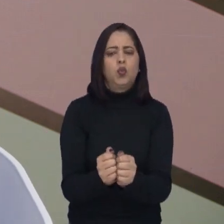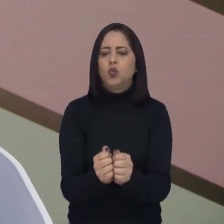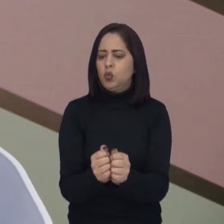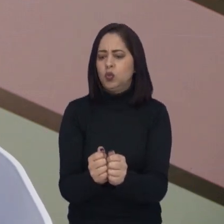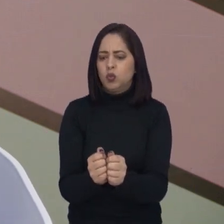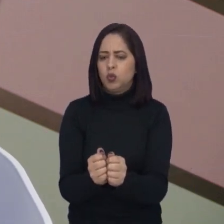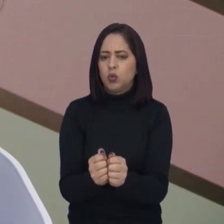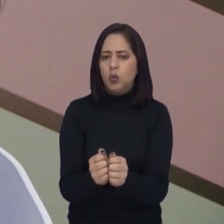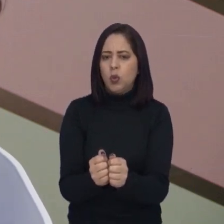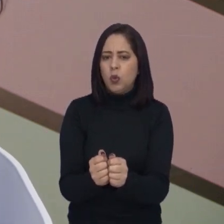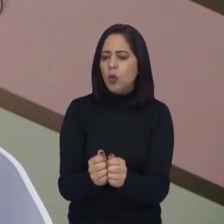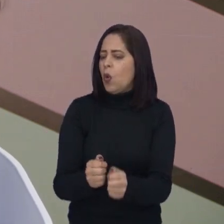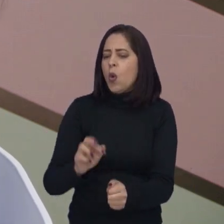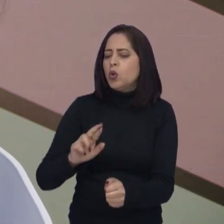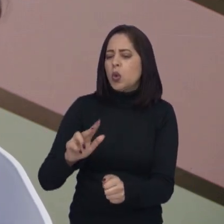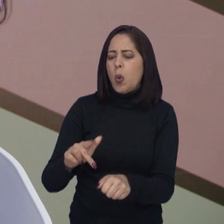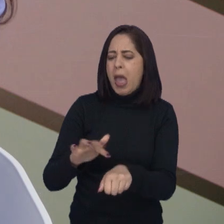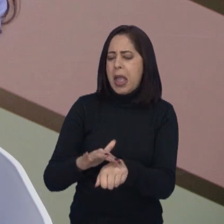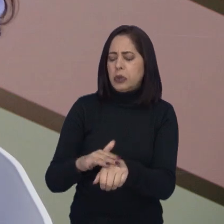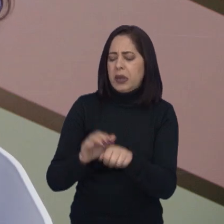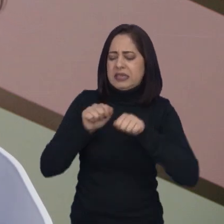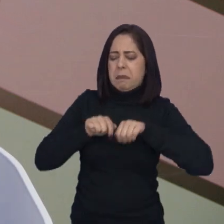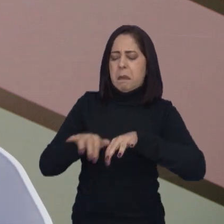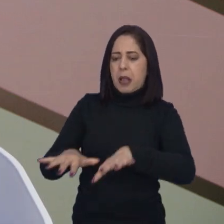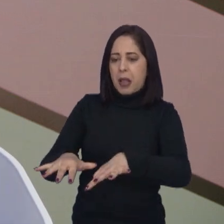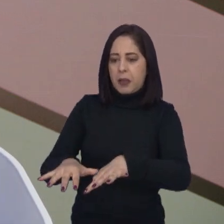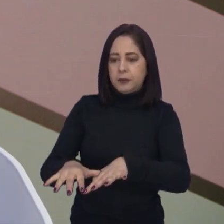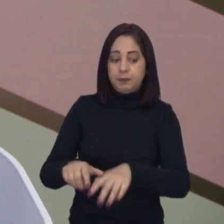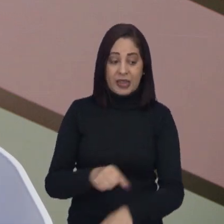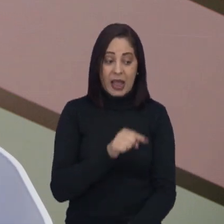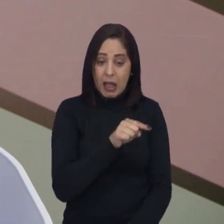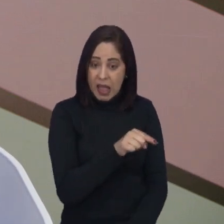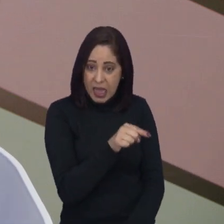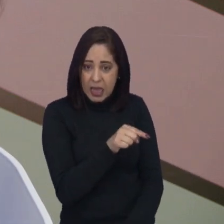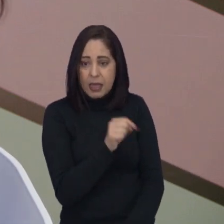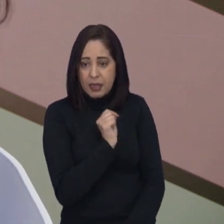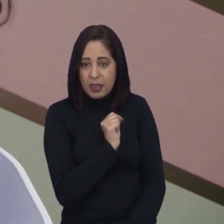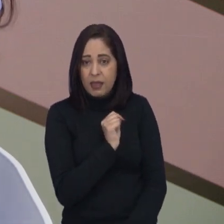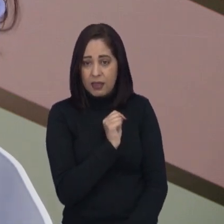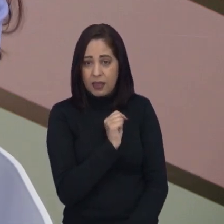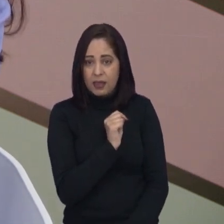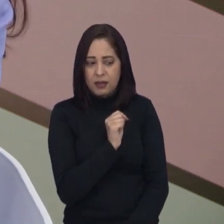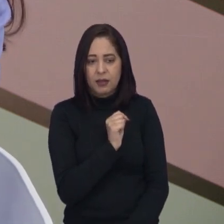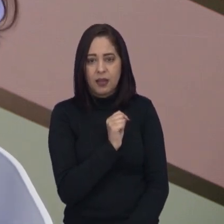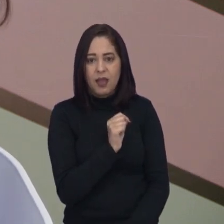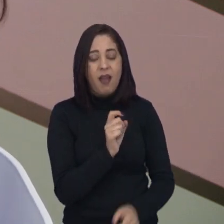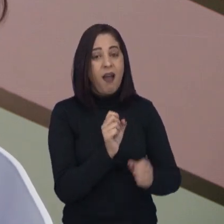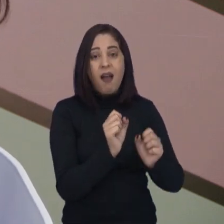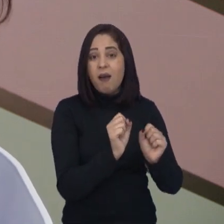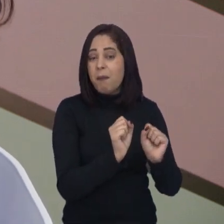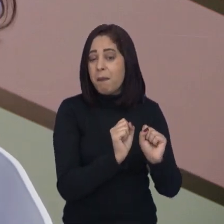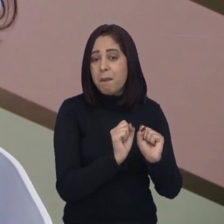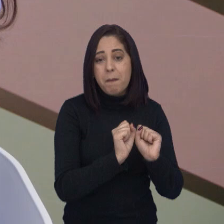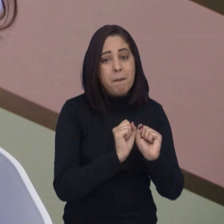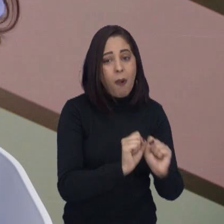uma doença. Esse amiguinho que tem uma doença, que tem um vitiligo, ele pode muito